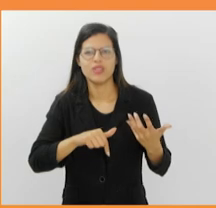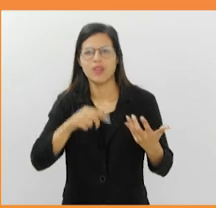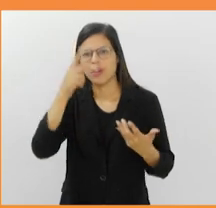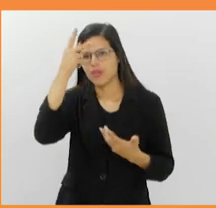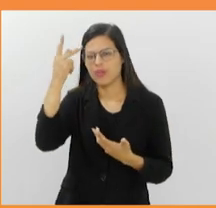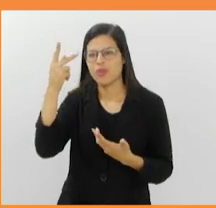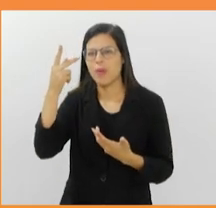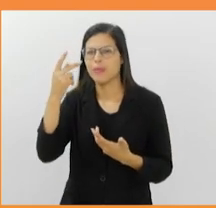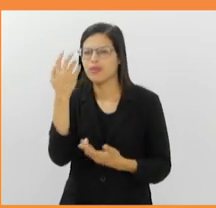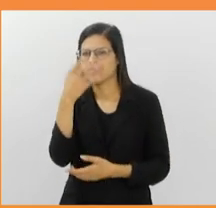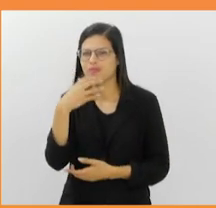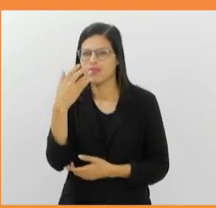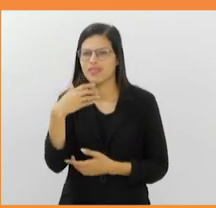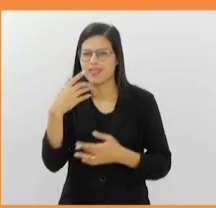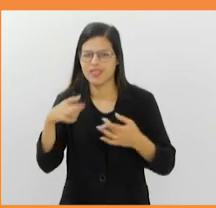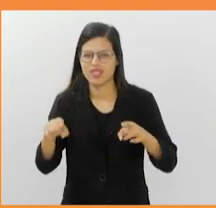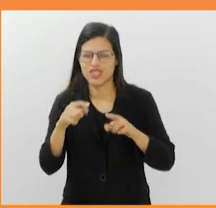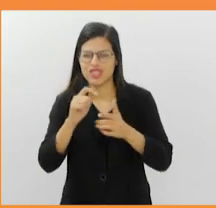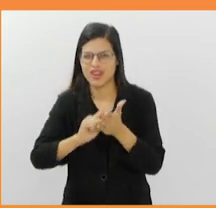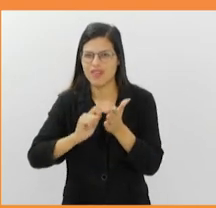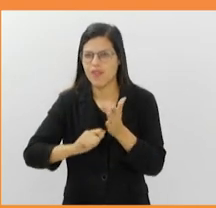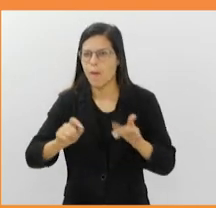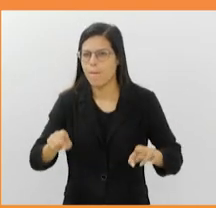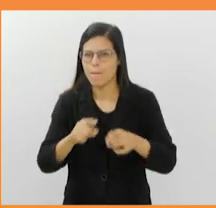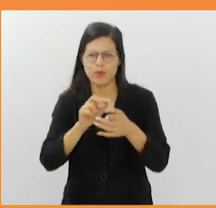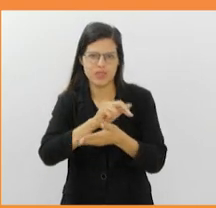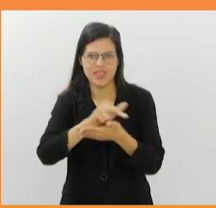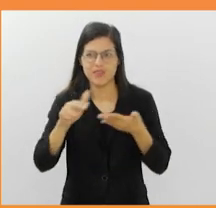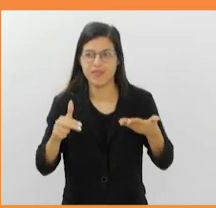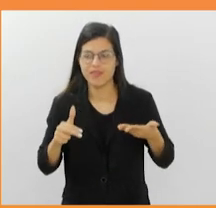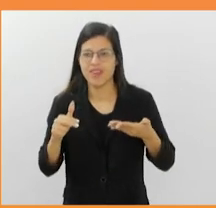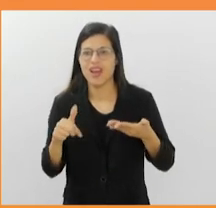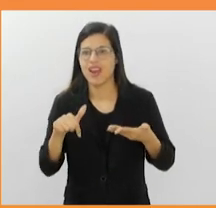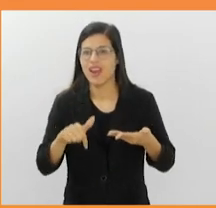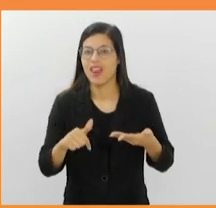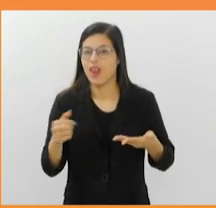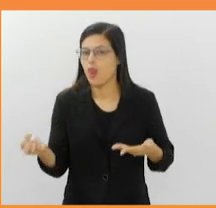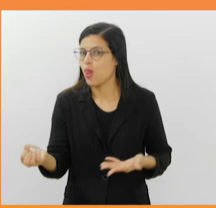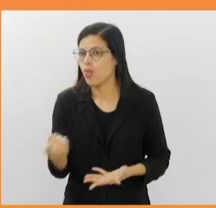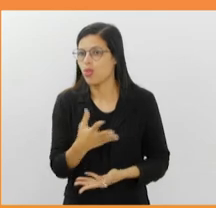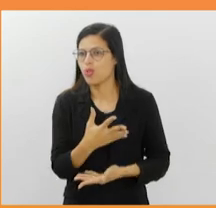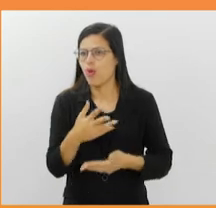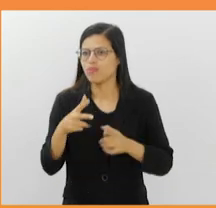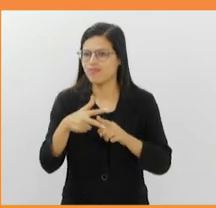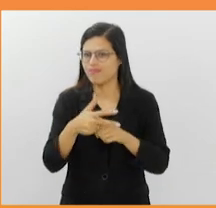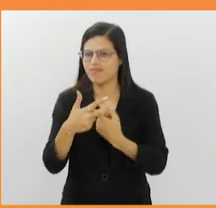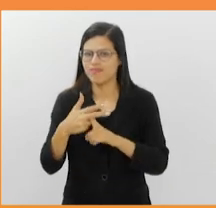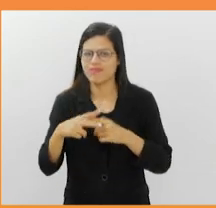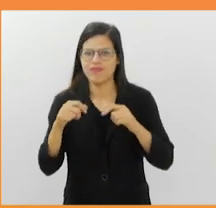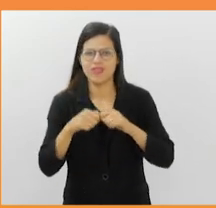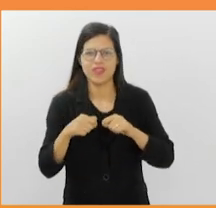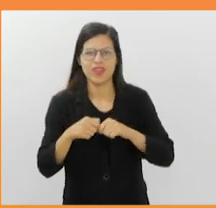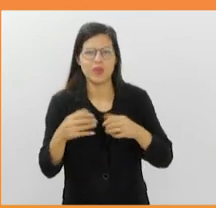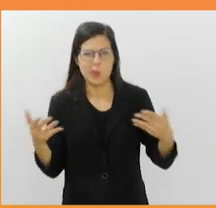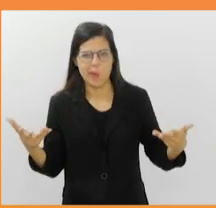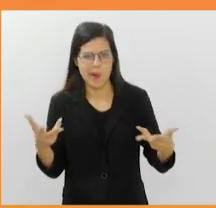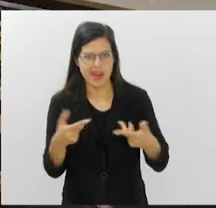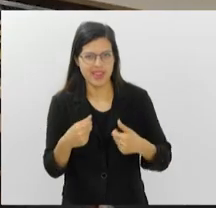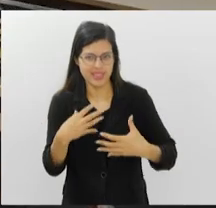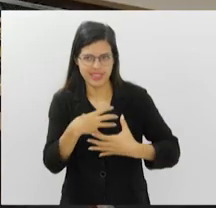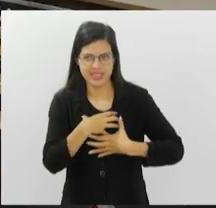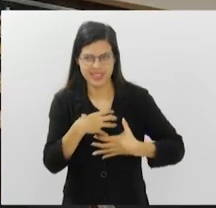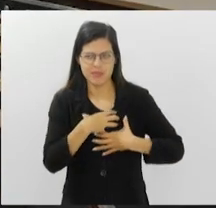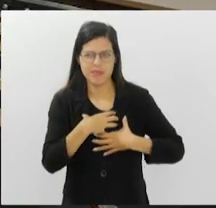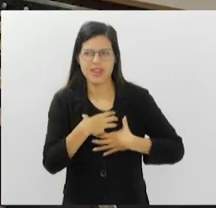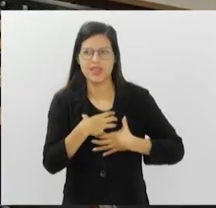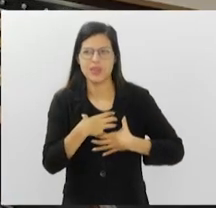Sertão e Flor Amorosa ganhou vida nova com trabalho de restauro, feito com muita habilidade e sentimento.